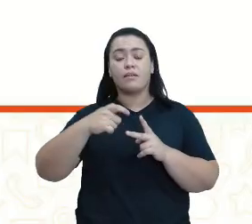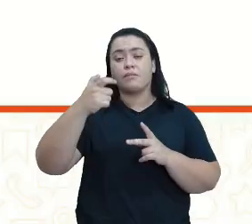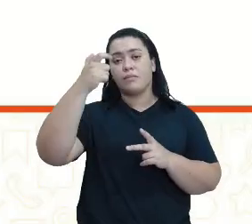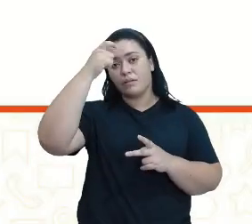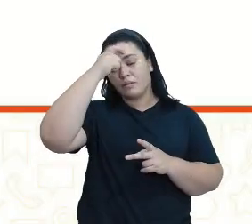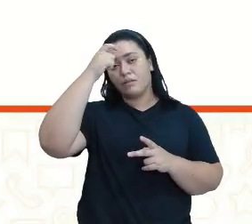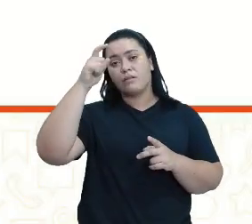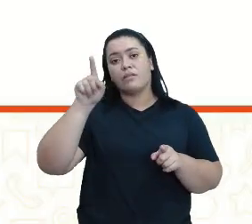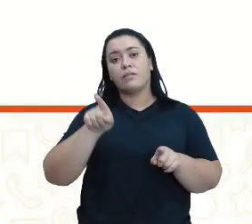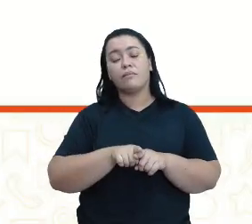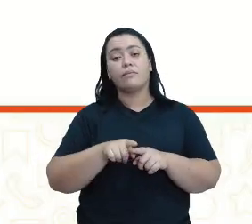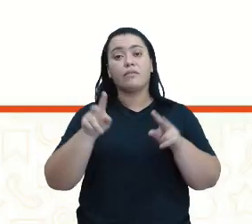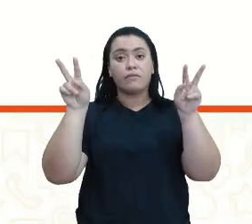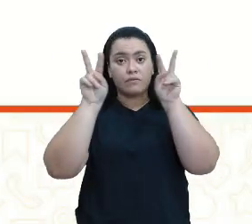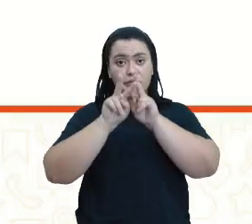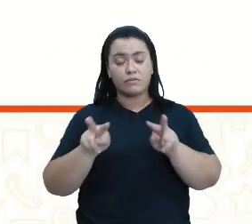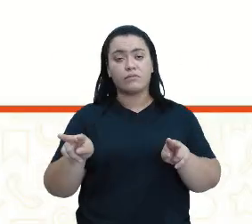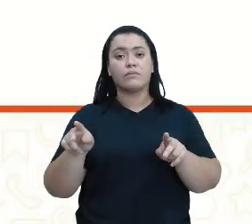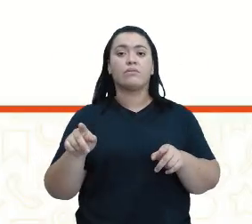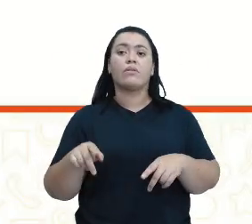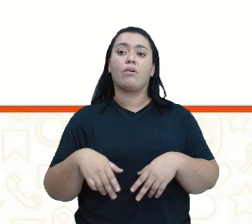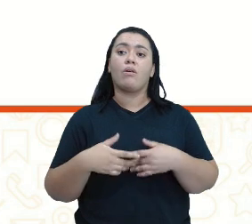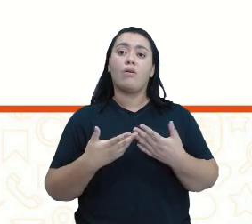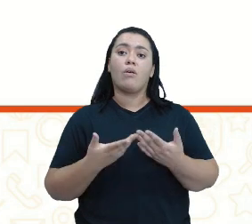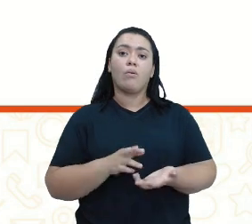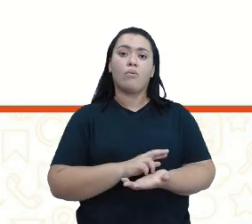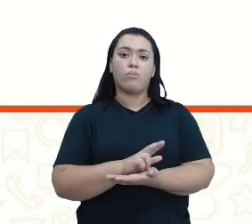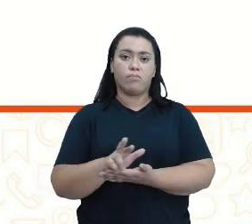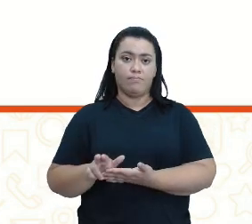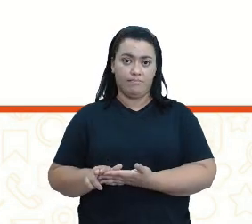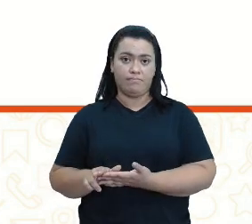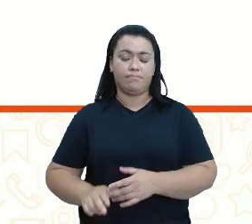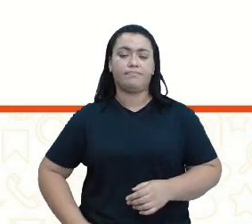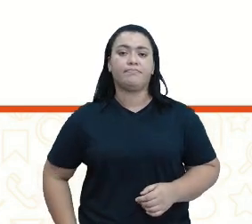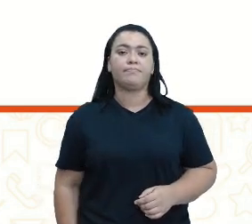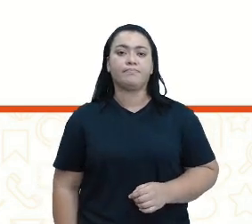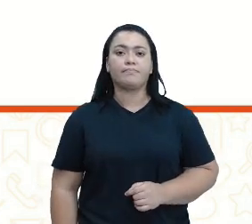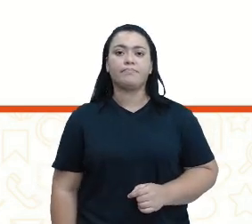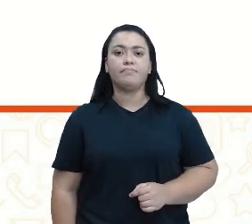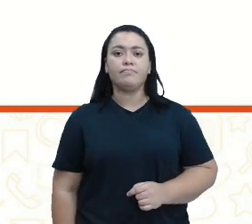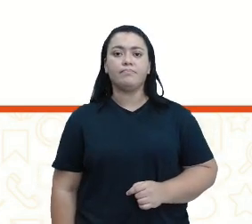intelectual, visual ou múltiplas.